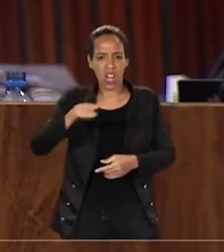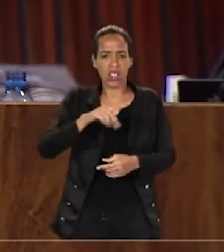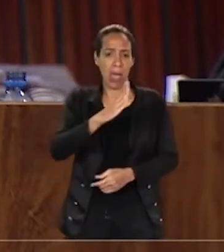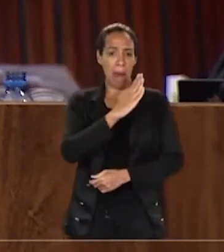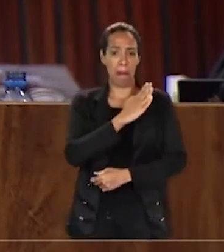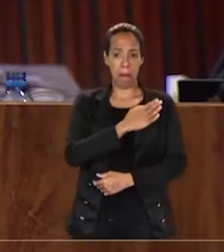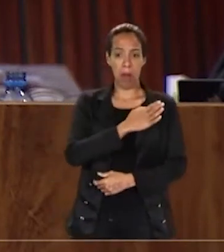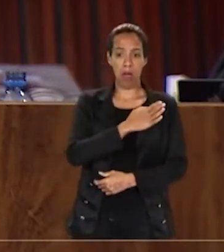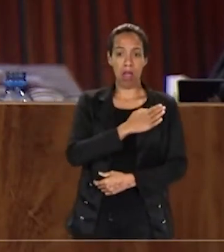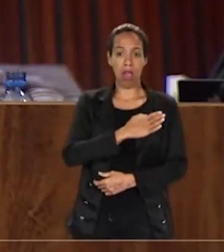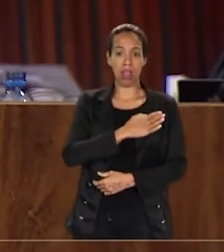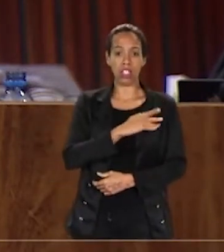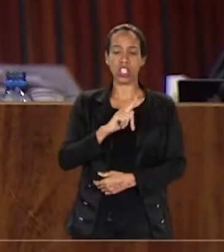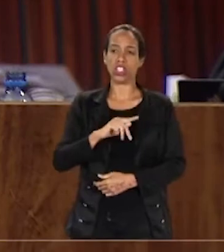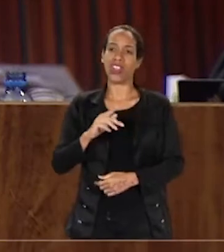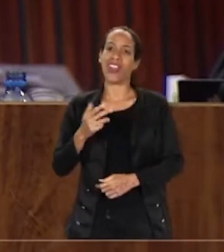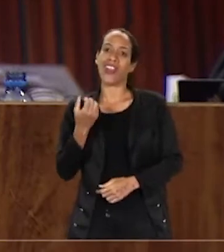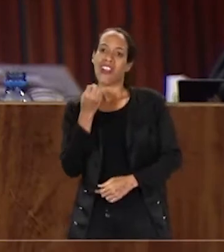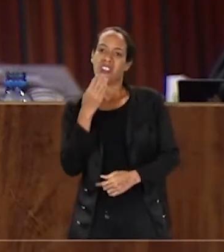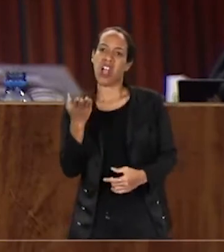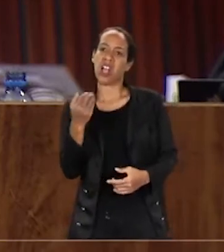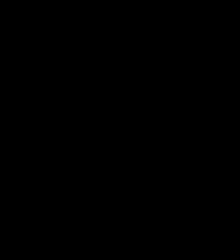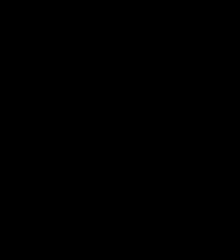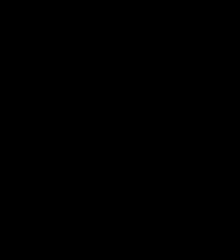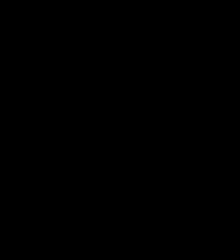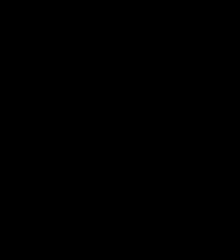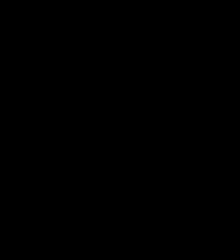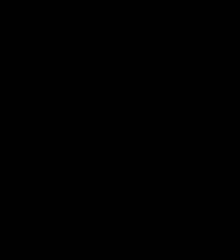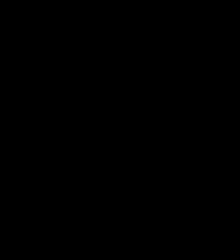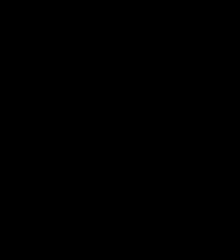pátria em benefício do seu projeto eleitoral